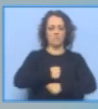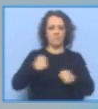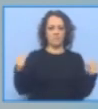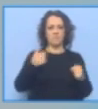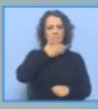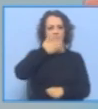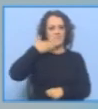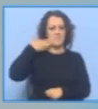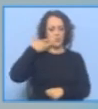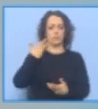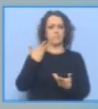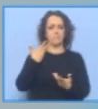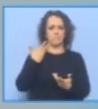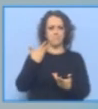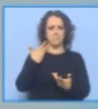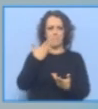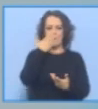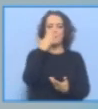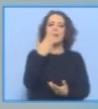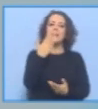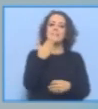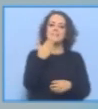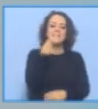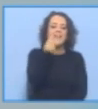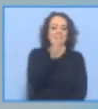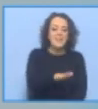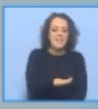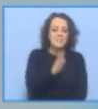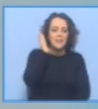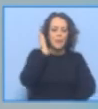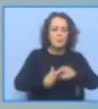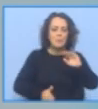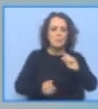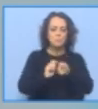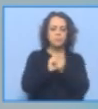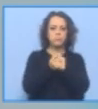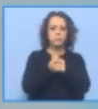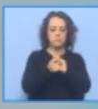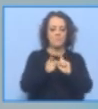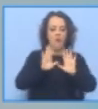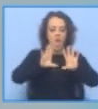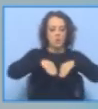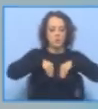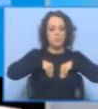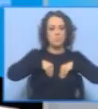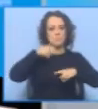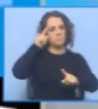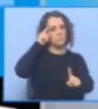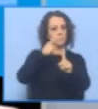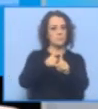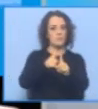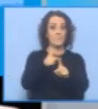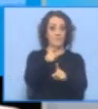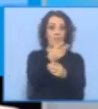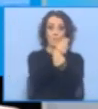repente parece deixar de ser aquela criança e começa a assumir uma missão. É engraçado porque isso é, às vezes, o confronto